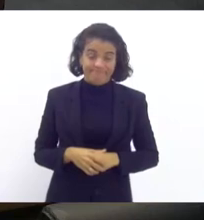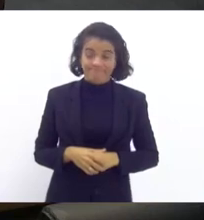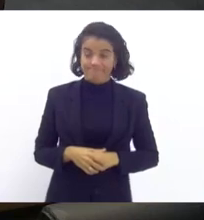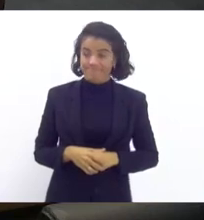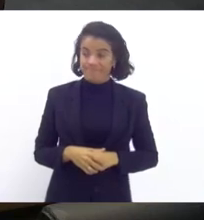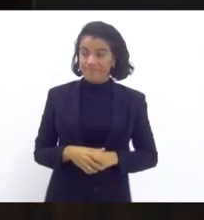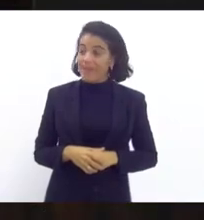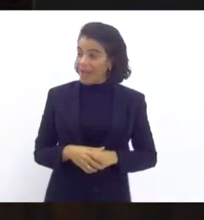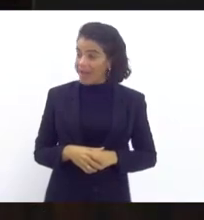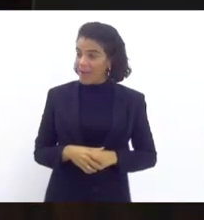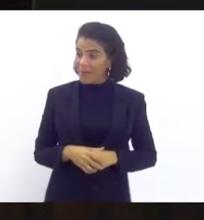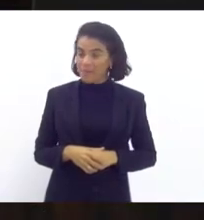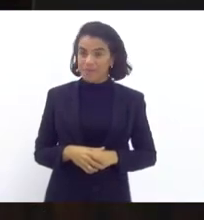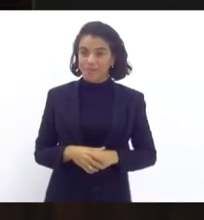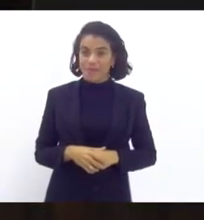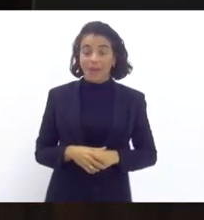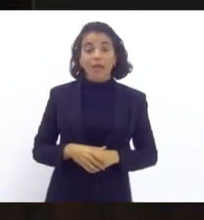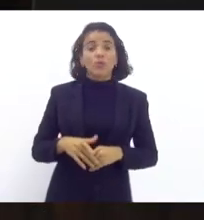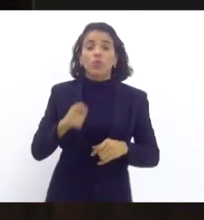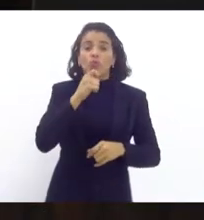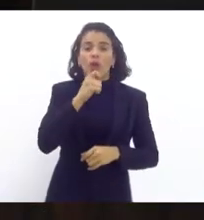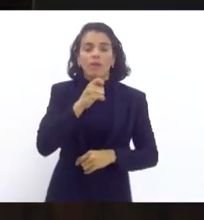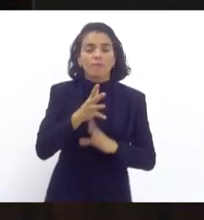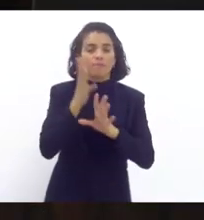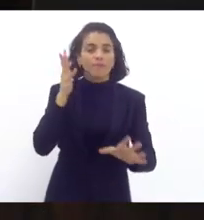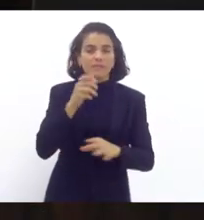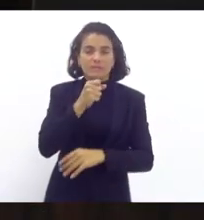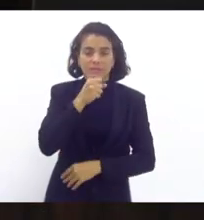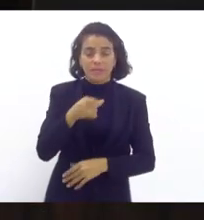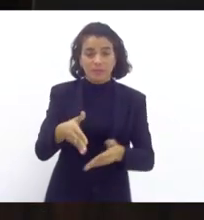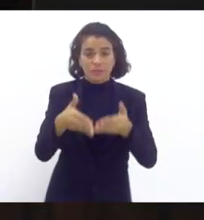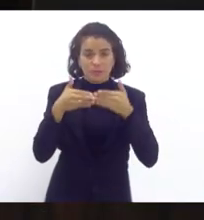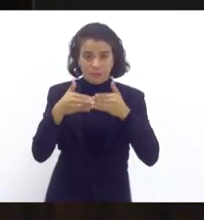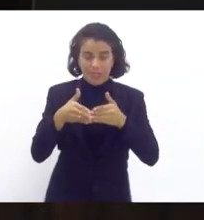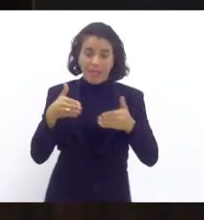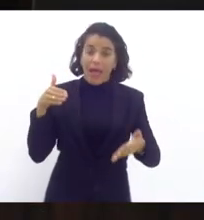Não havendo mais oradores inscritos, a presidência suspende os trabalhos dessa